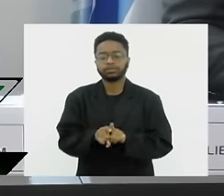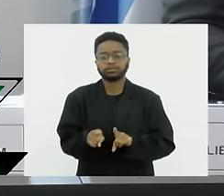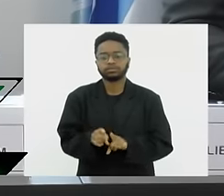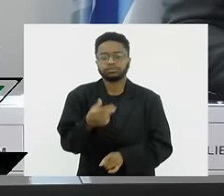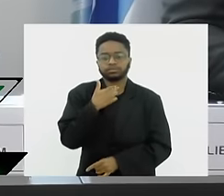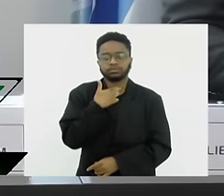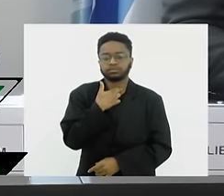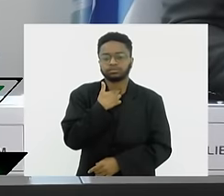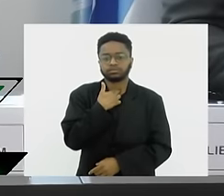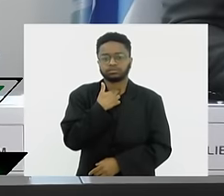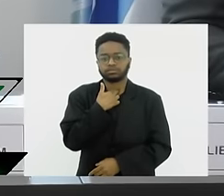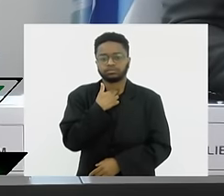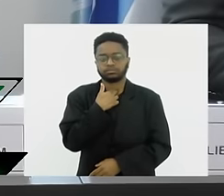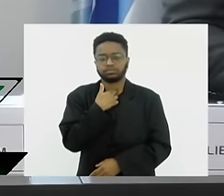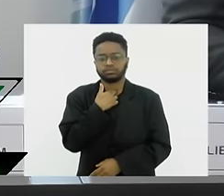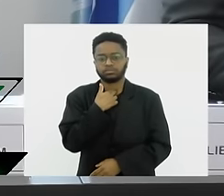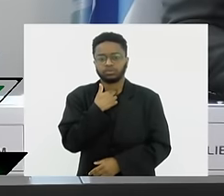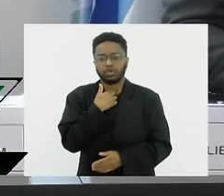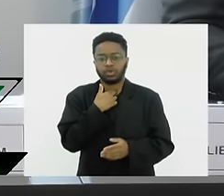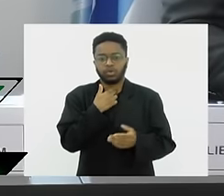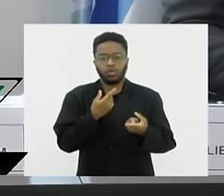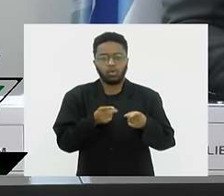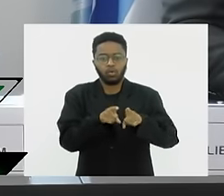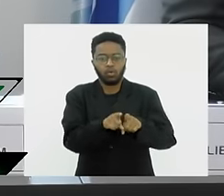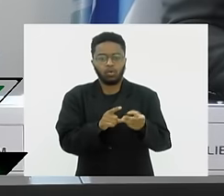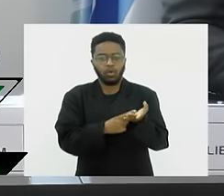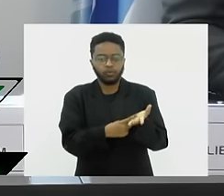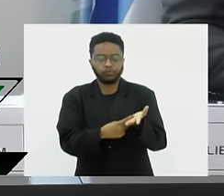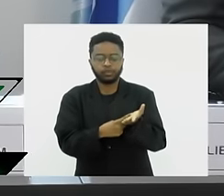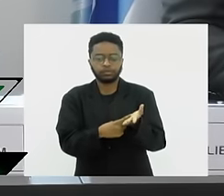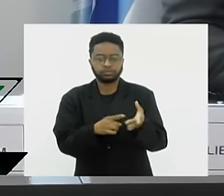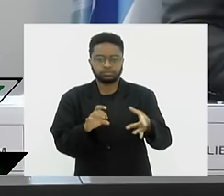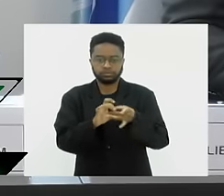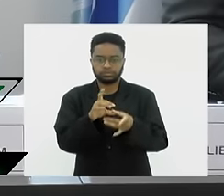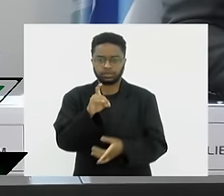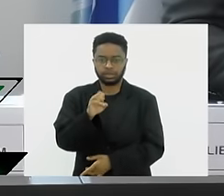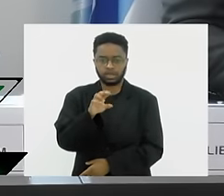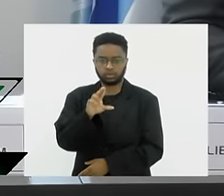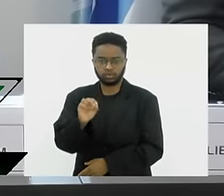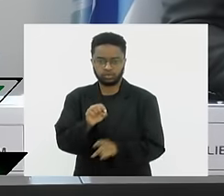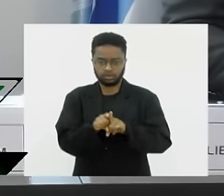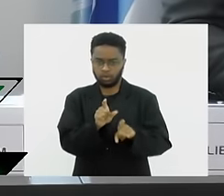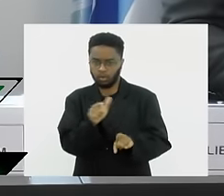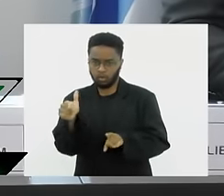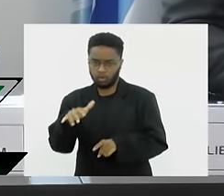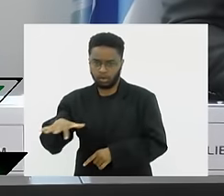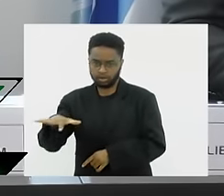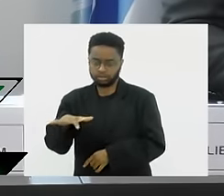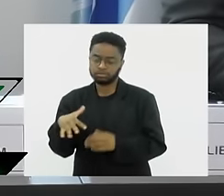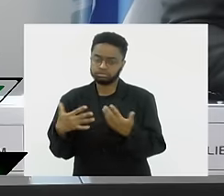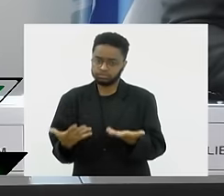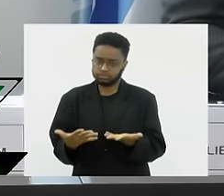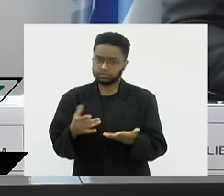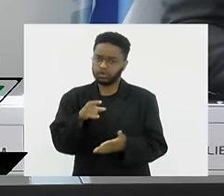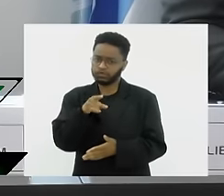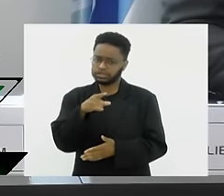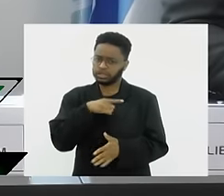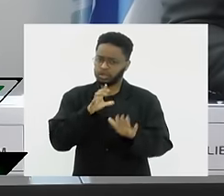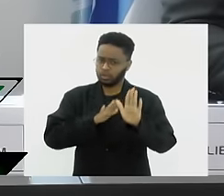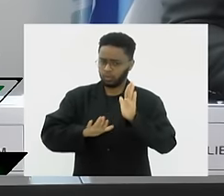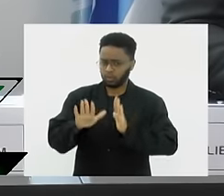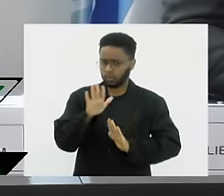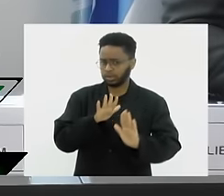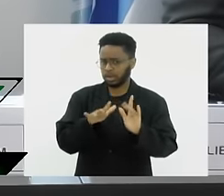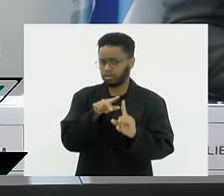lado, não pode fazer um convênio com o próprio Detro para outra região. Então, o senhor é extremamente cauteloso, do seu